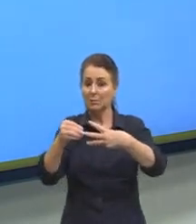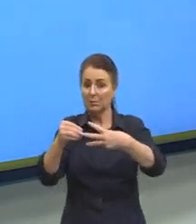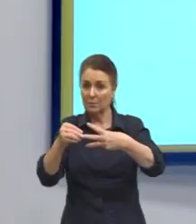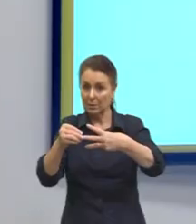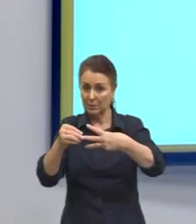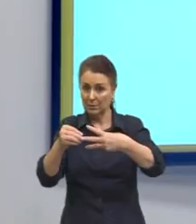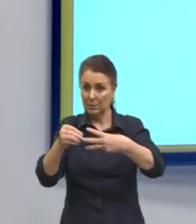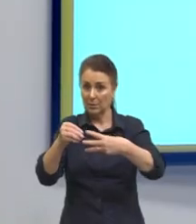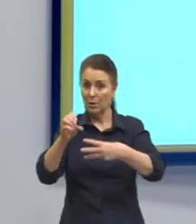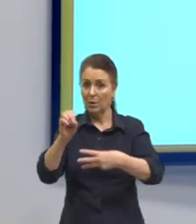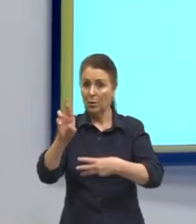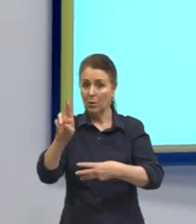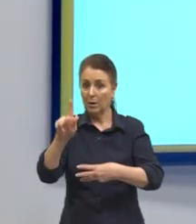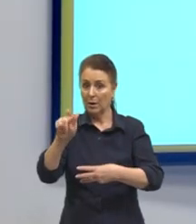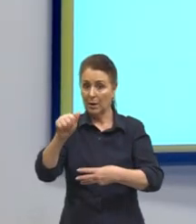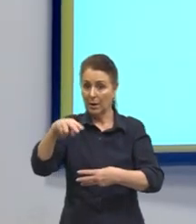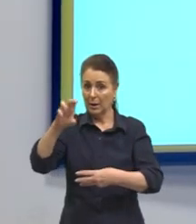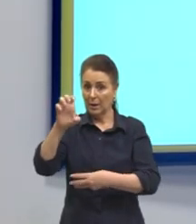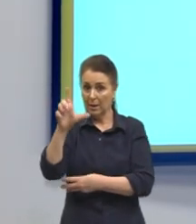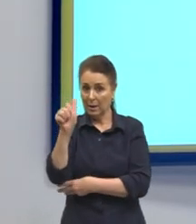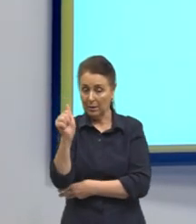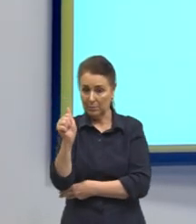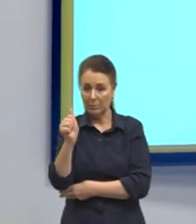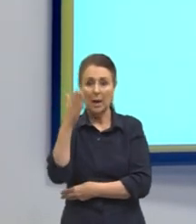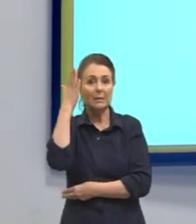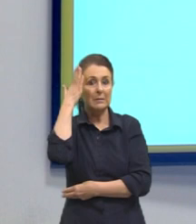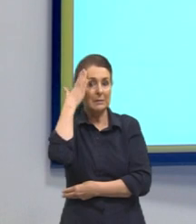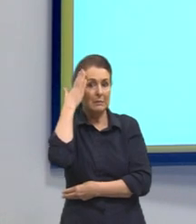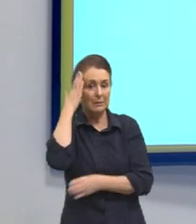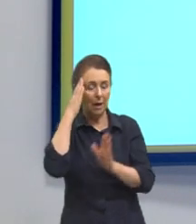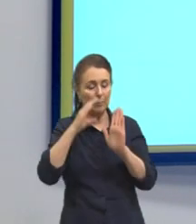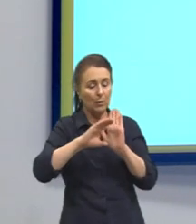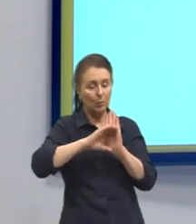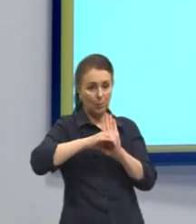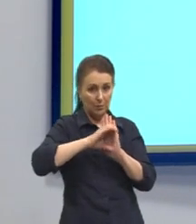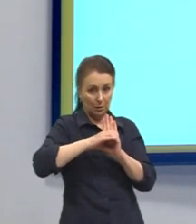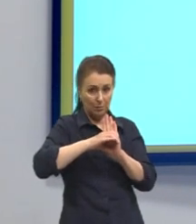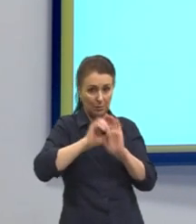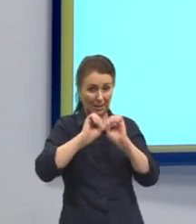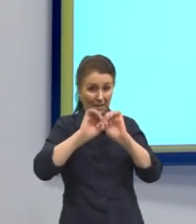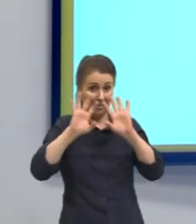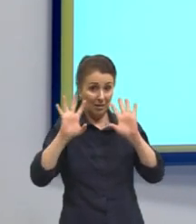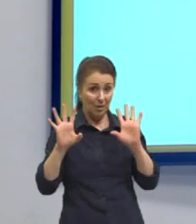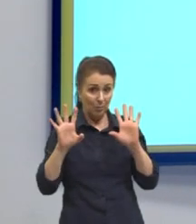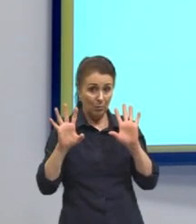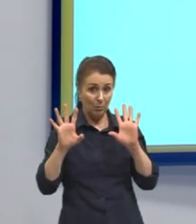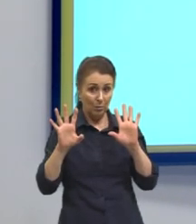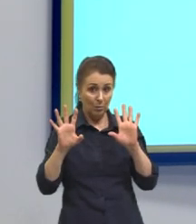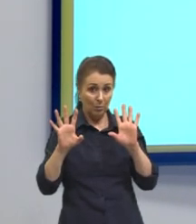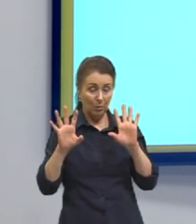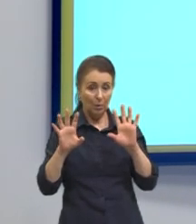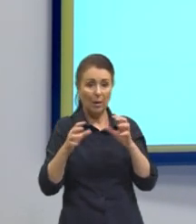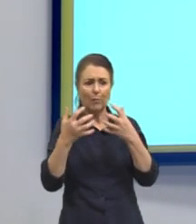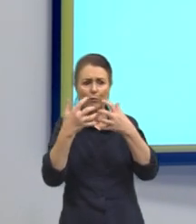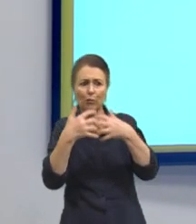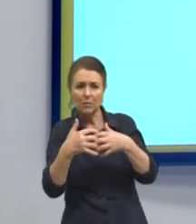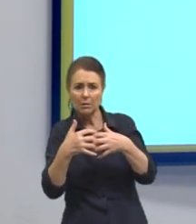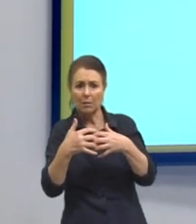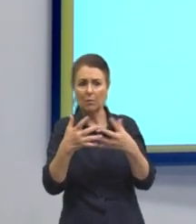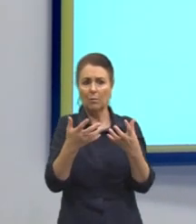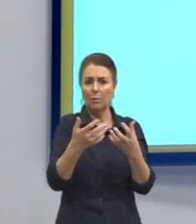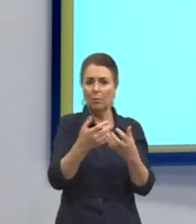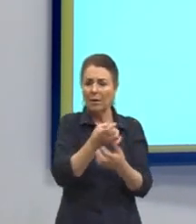soubessem os conceitos o que que cada uma qual função de cada uma que nós também trabalhamos na aula